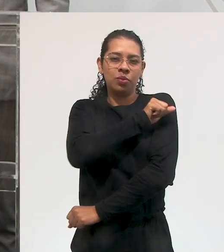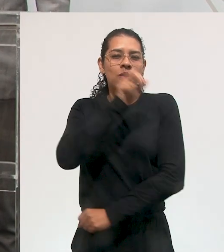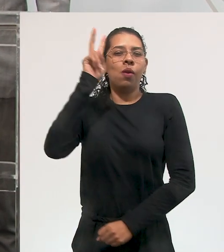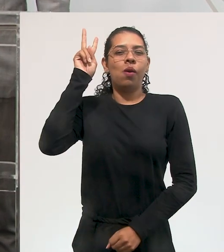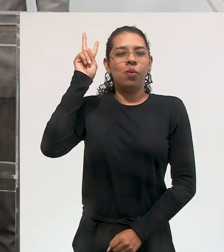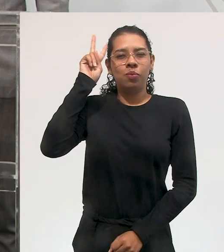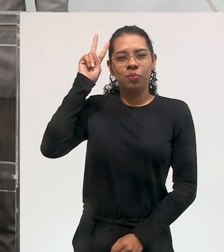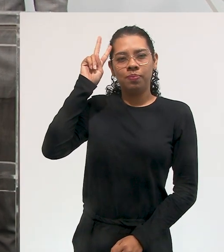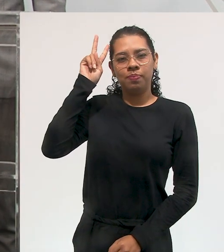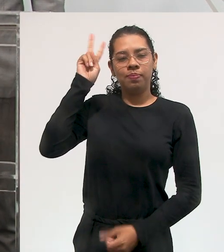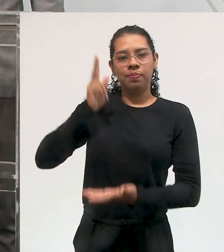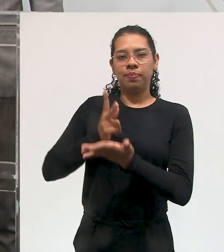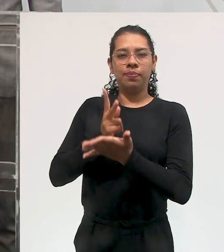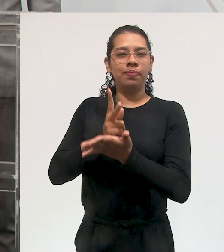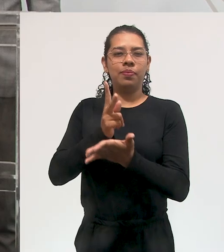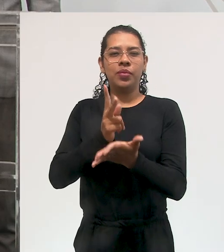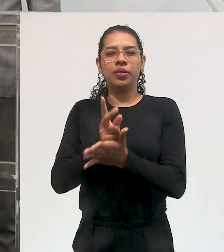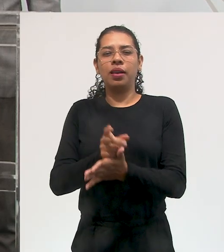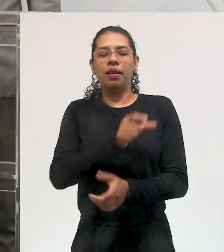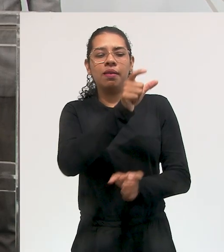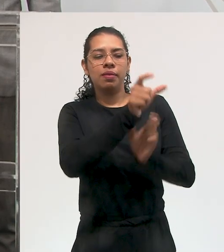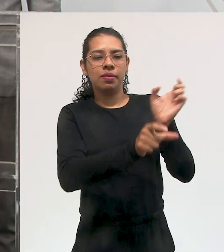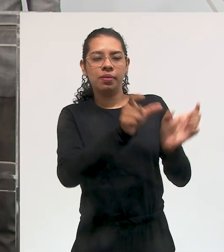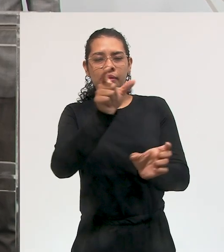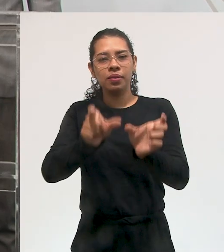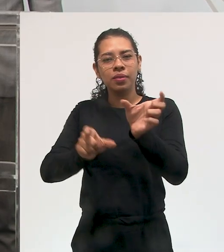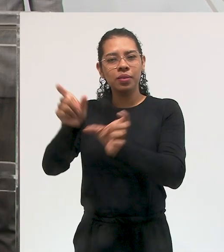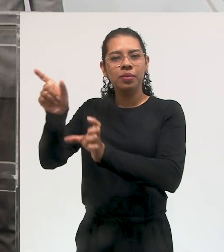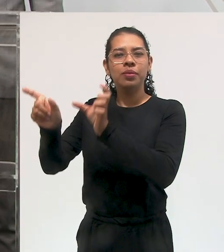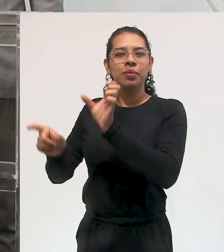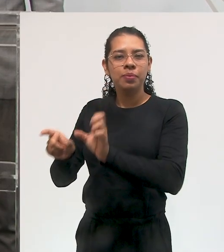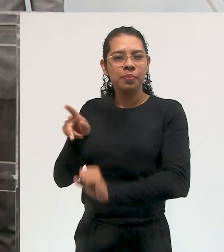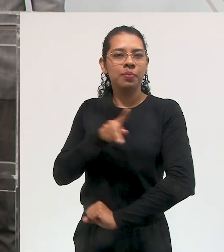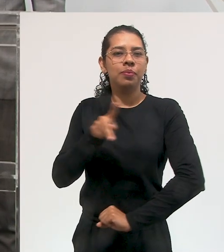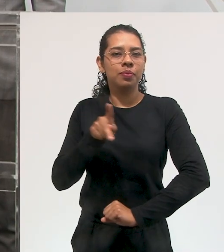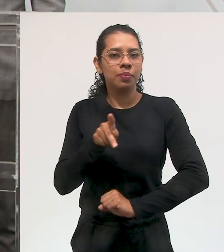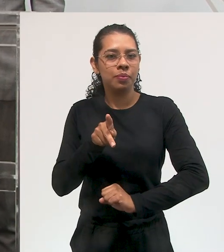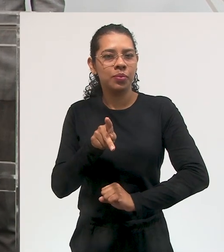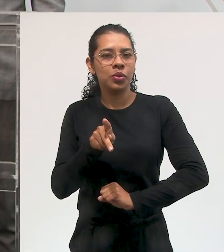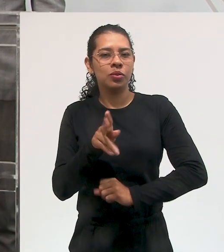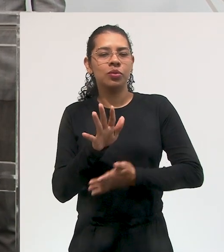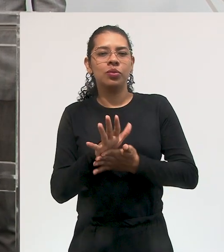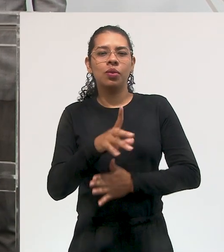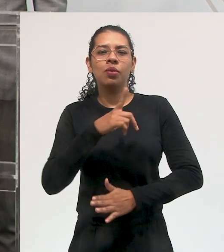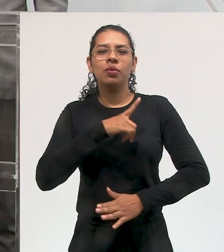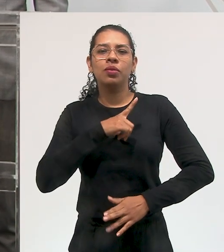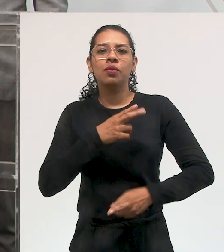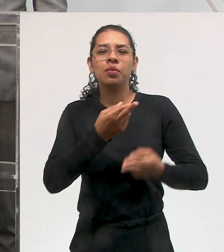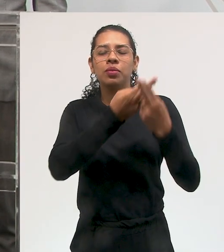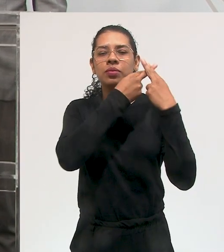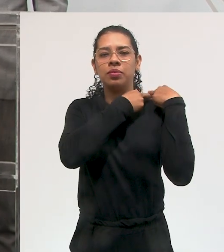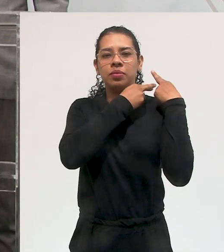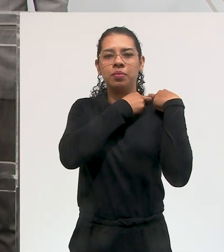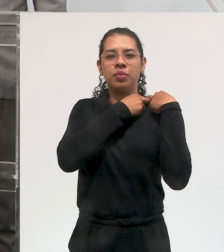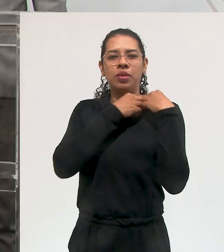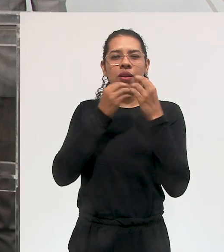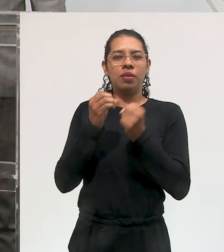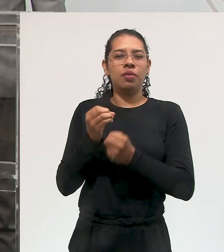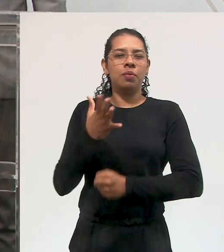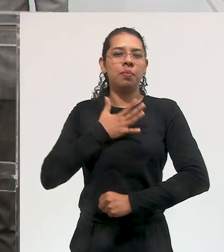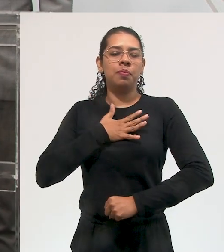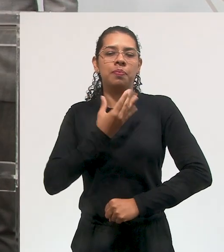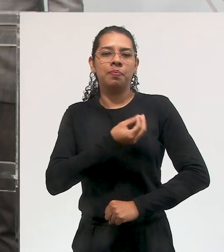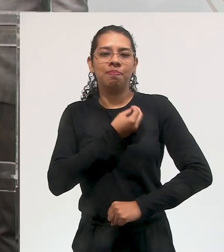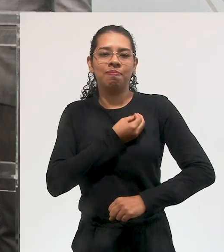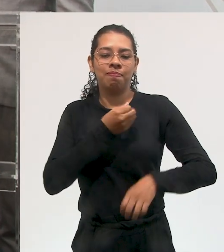vai estar lembrando daquele professor que fez a diferença para ele, né? E isso sempre ele vai pensar na escola e no